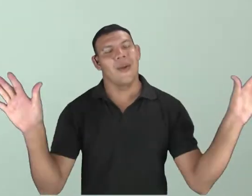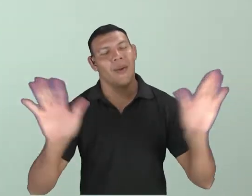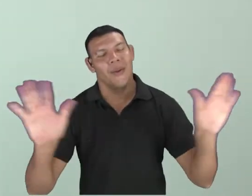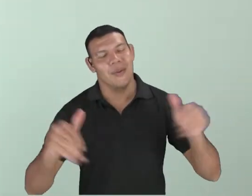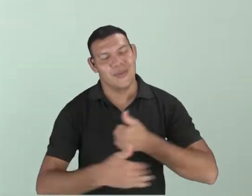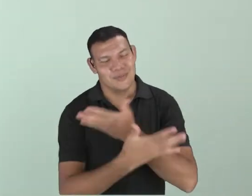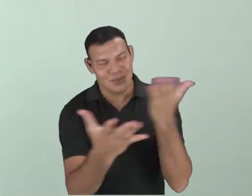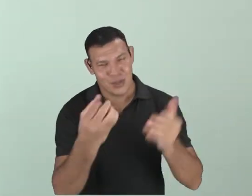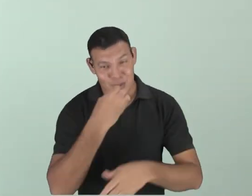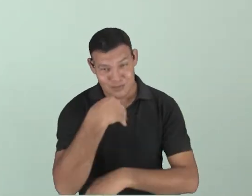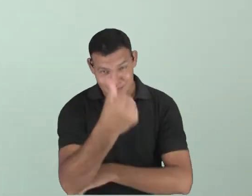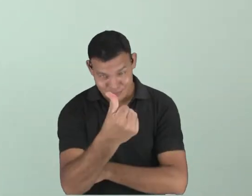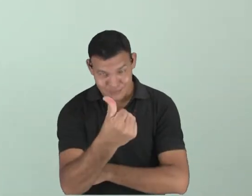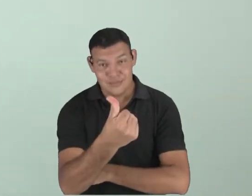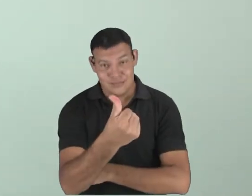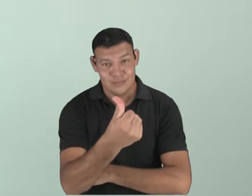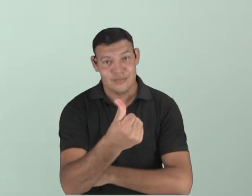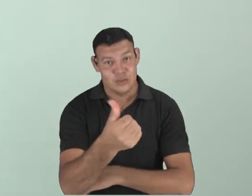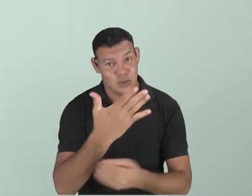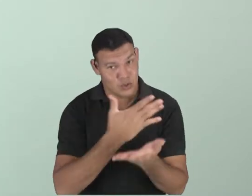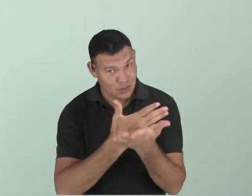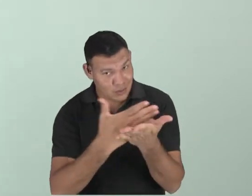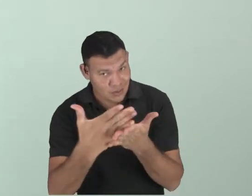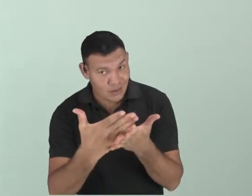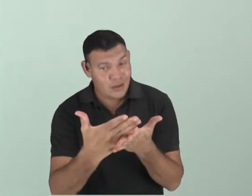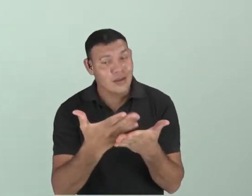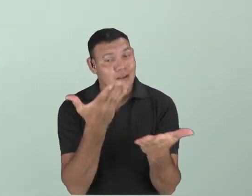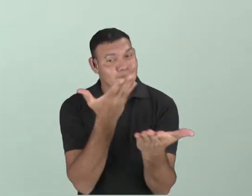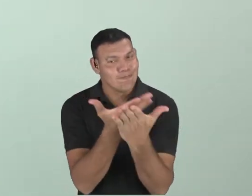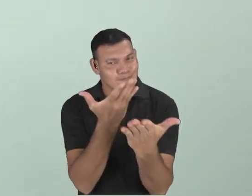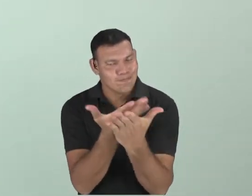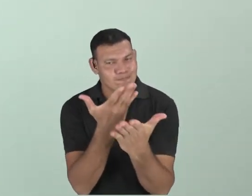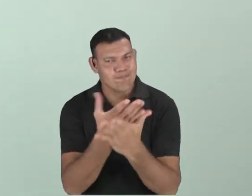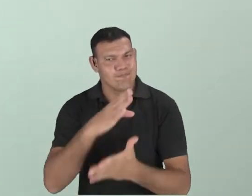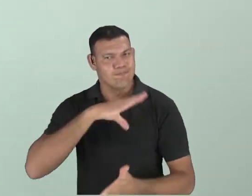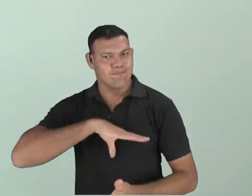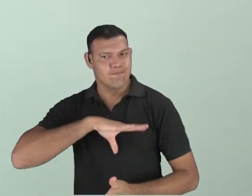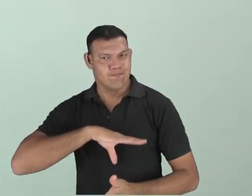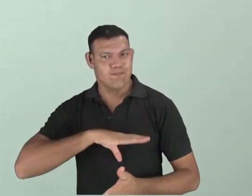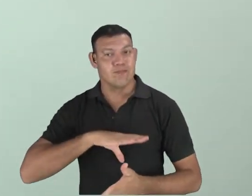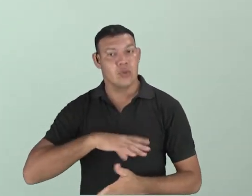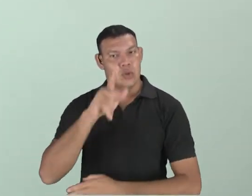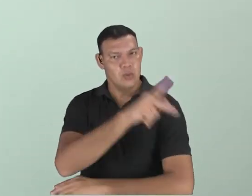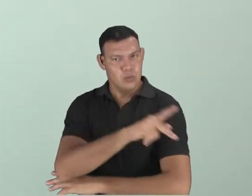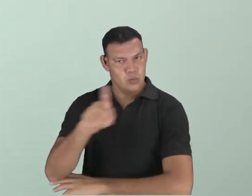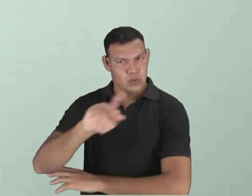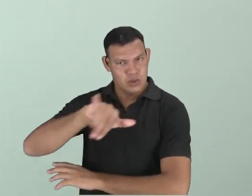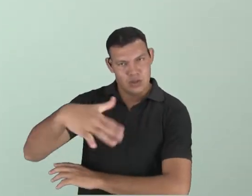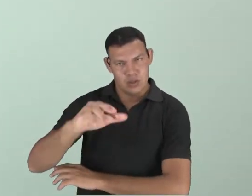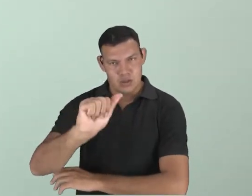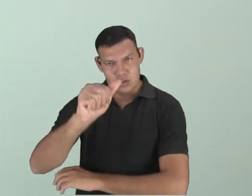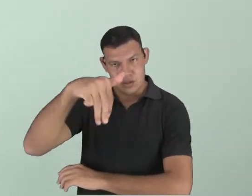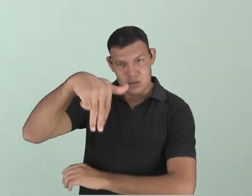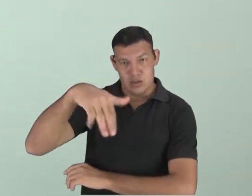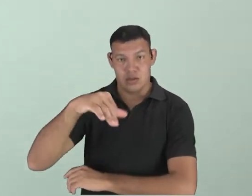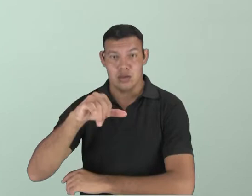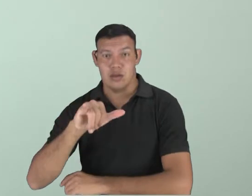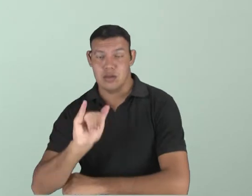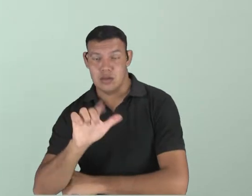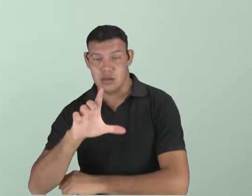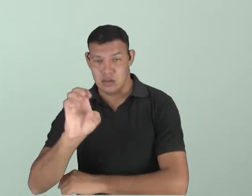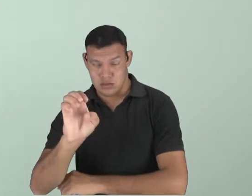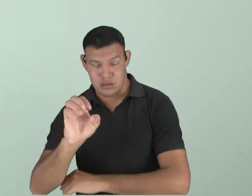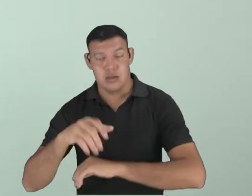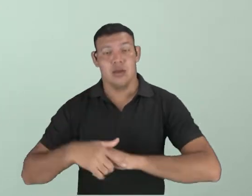Olá, pessoal, tudo bem? Vamos dar início a mais uma aula de língua portuguesa. Eu sou a professora Jamile Fontinelli. O nosso tema de